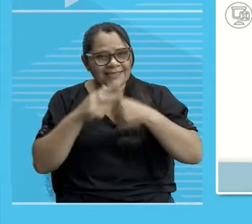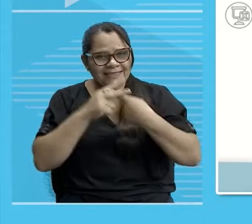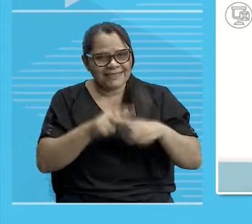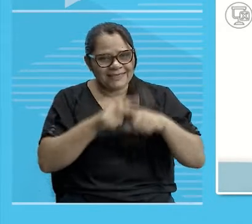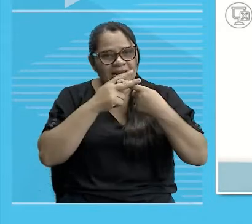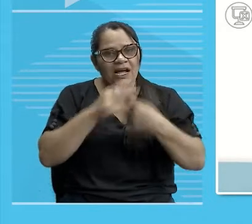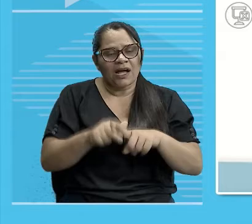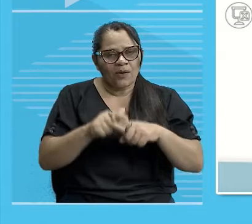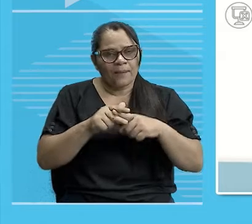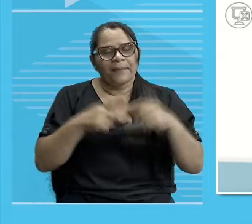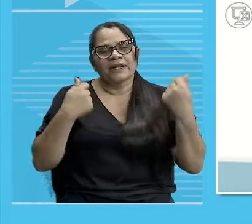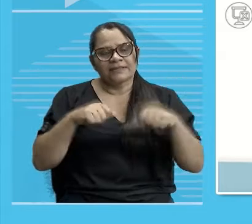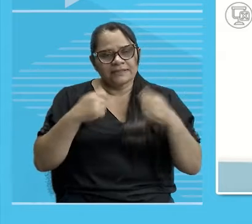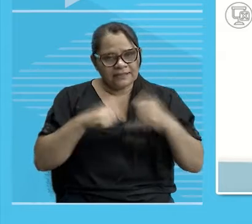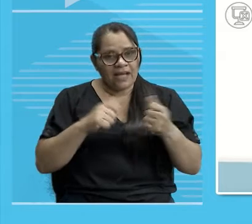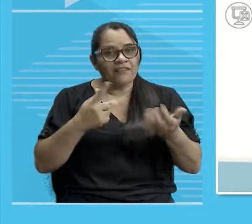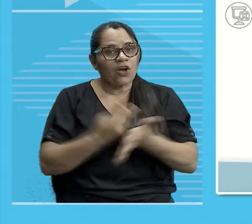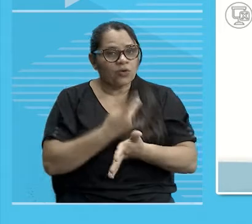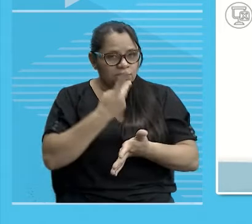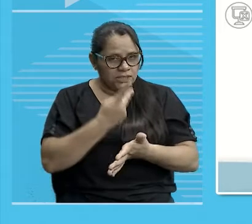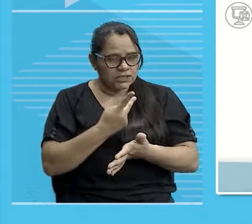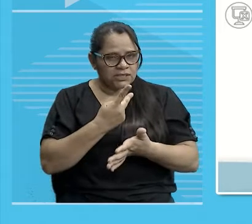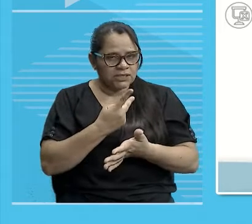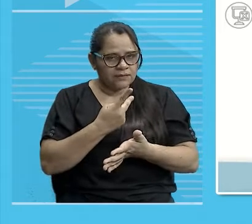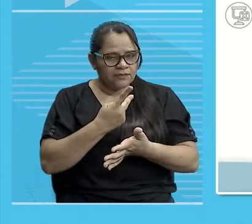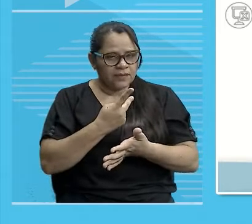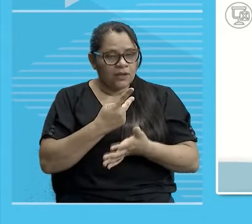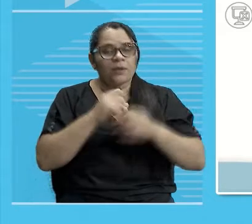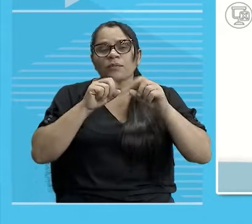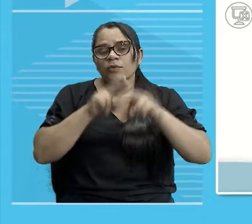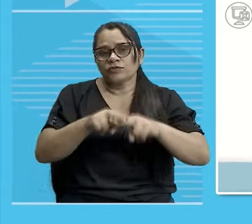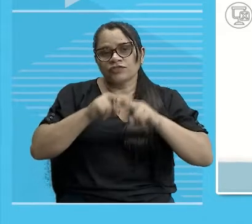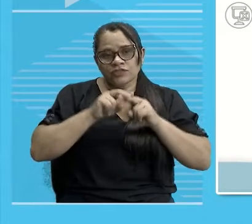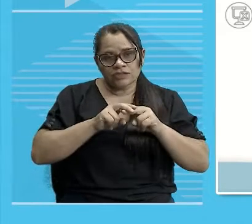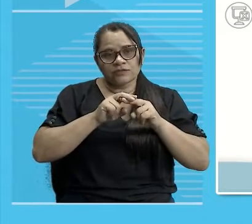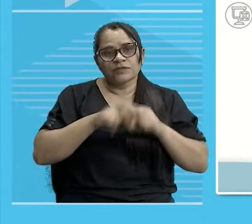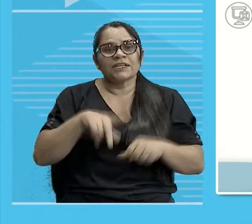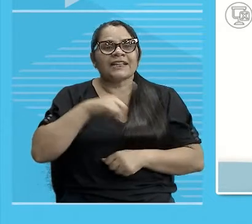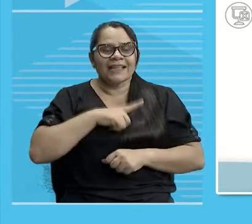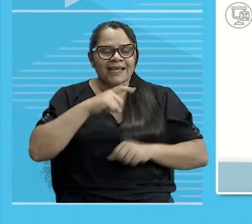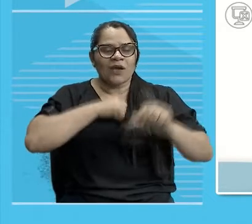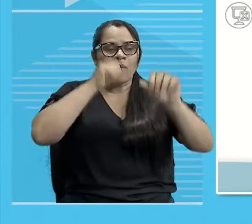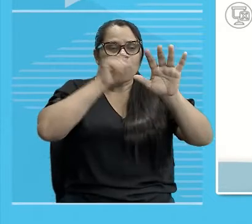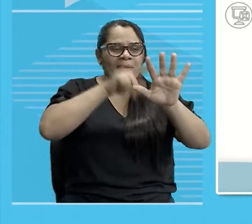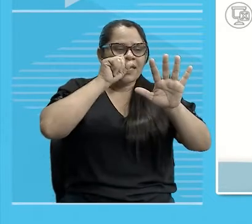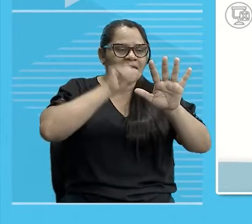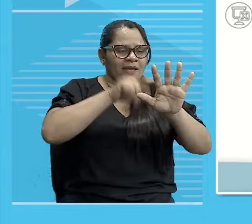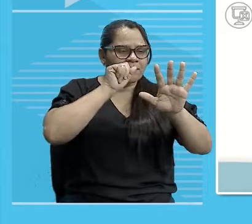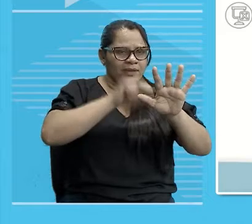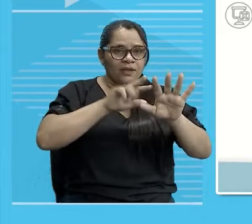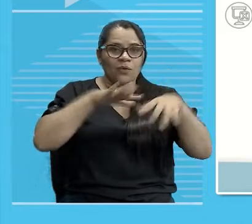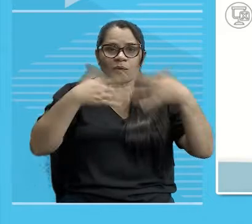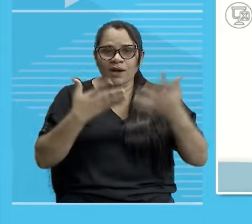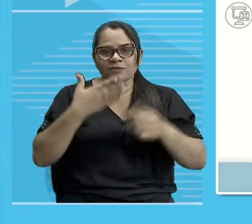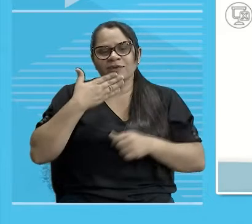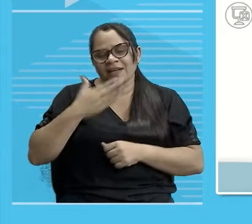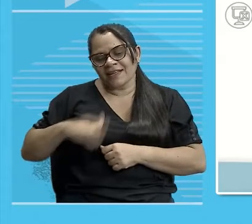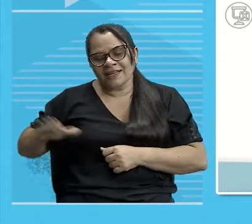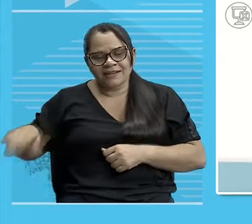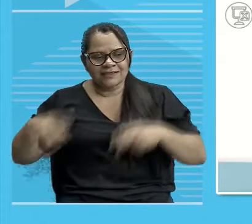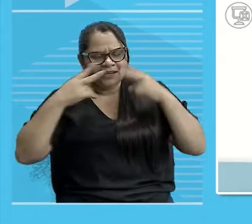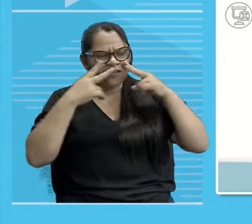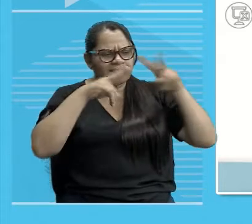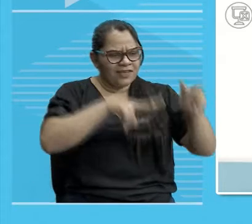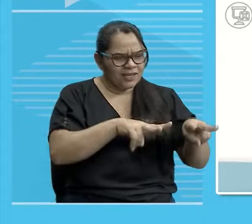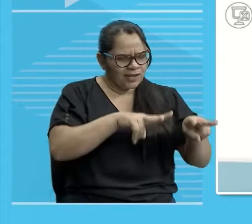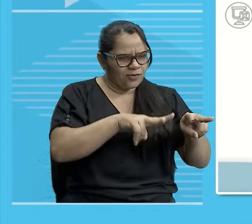Sutil né É por isso que tem aquele meme não é da criança que viu máquina de escrever ela só conhecia